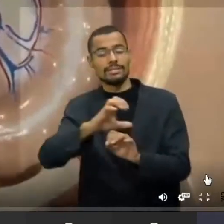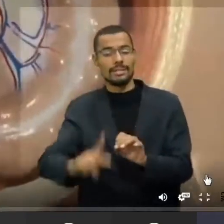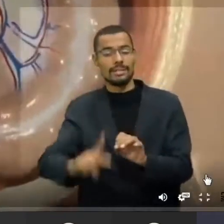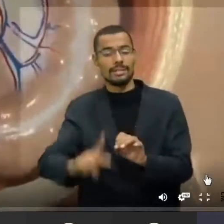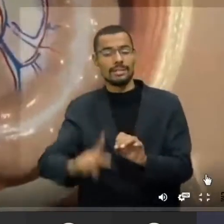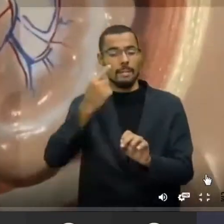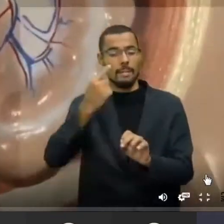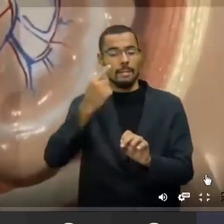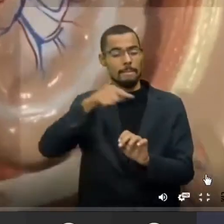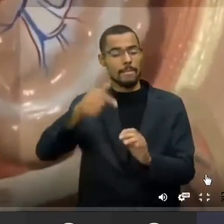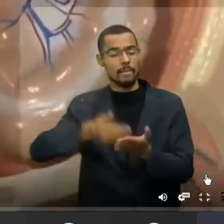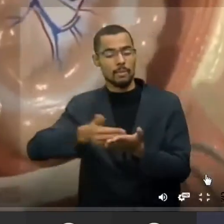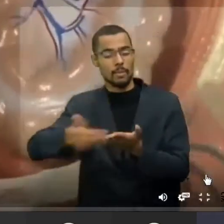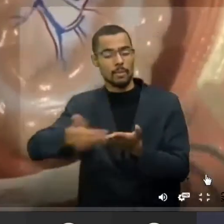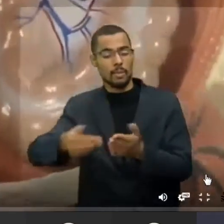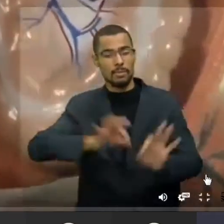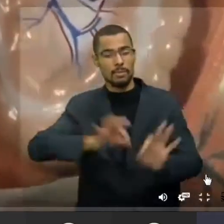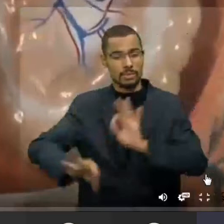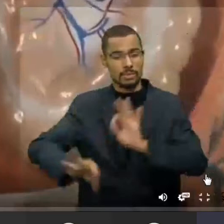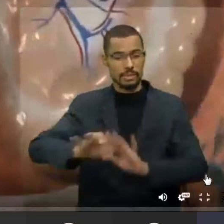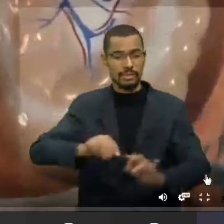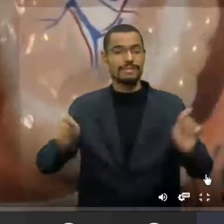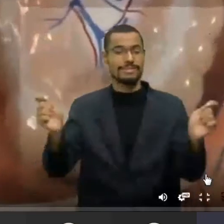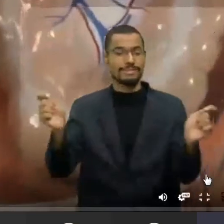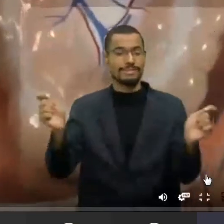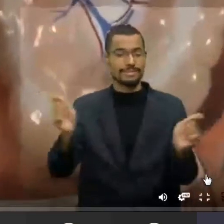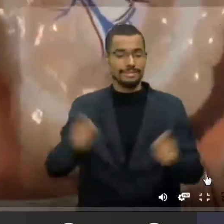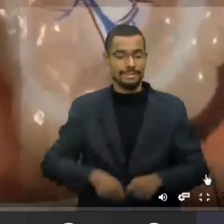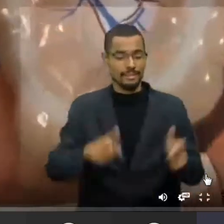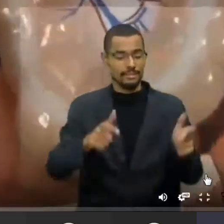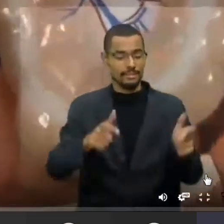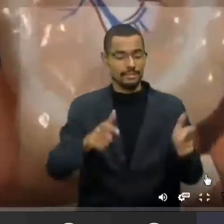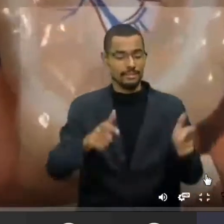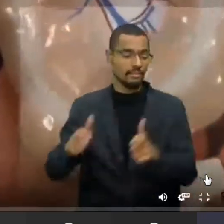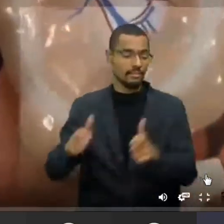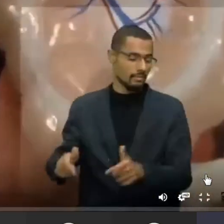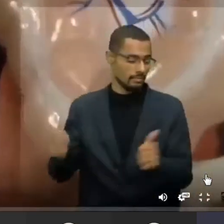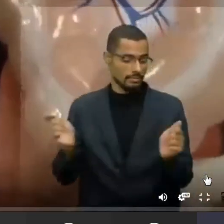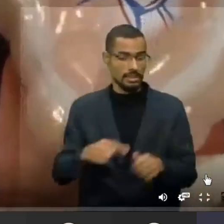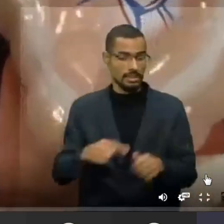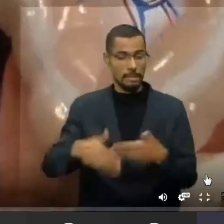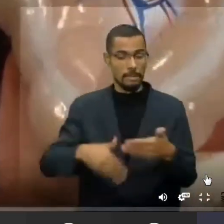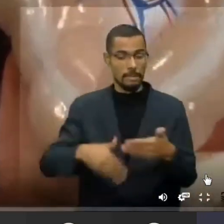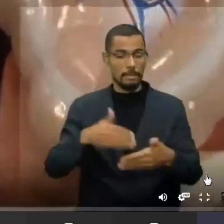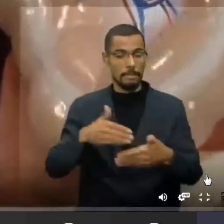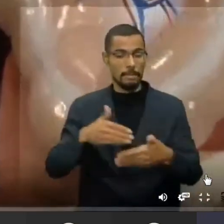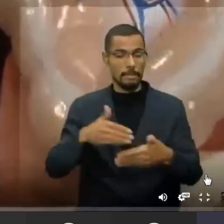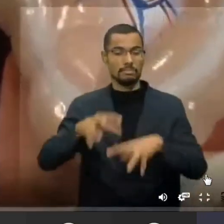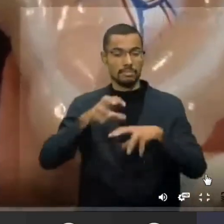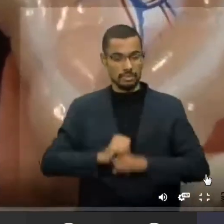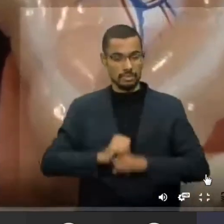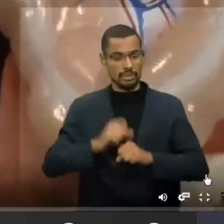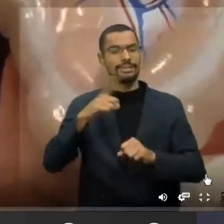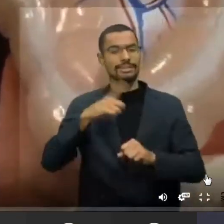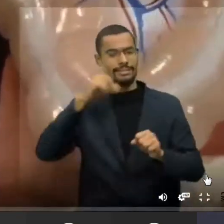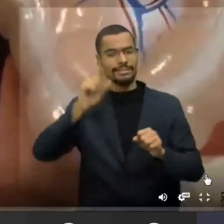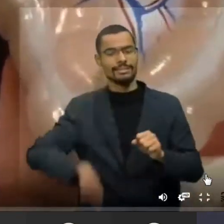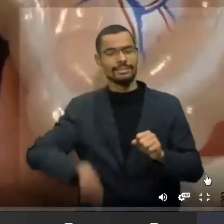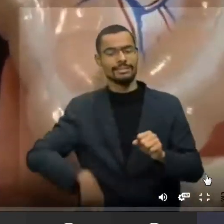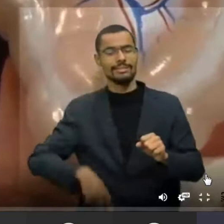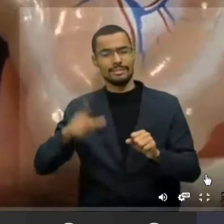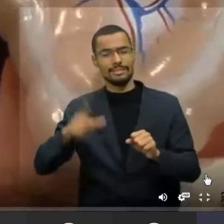bolo fecal, né, começa a ser formado nessa região, depois do processo de absorção. Então, eu